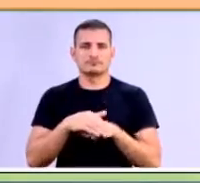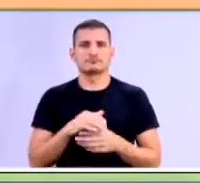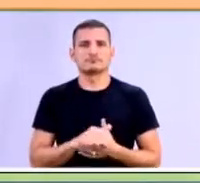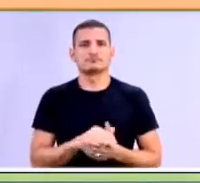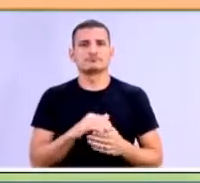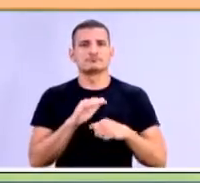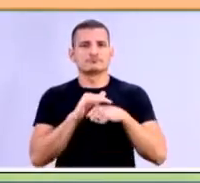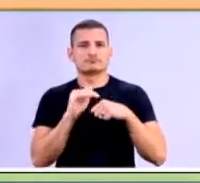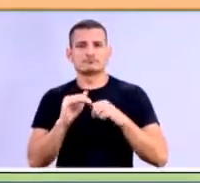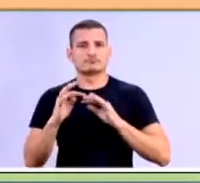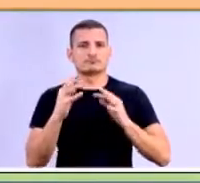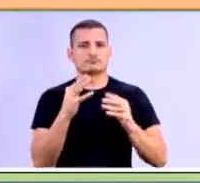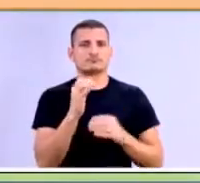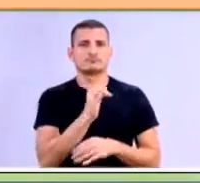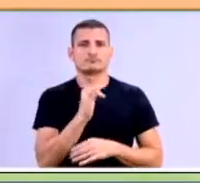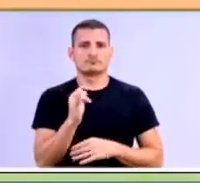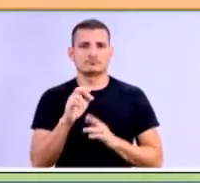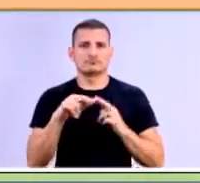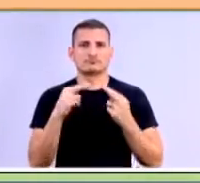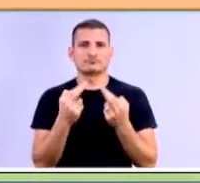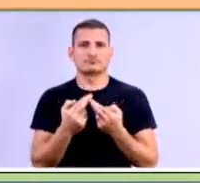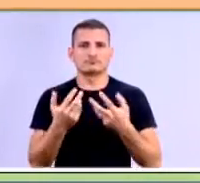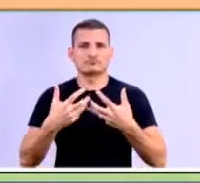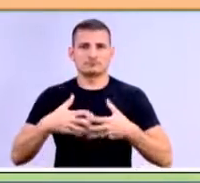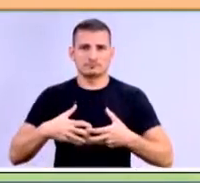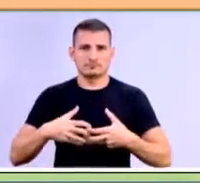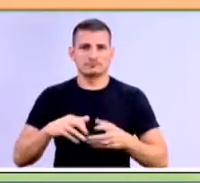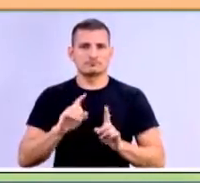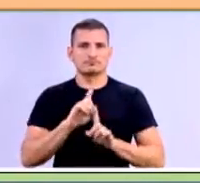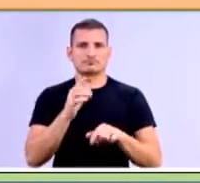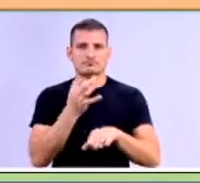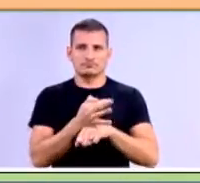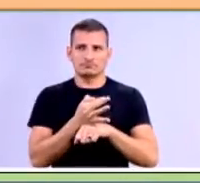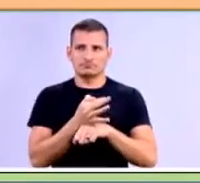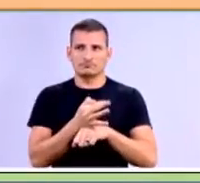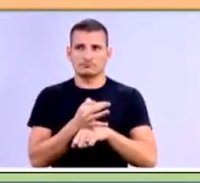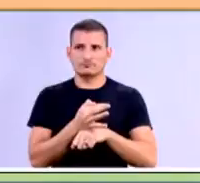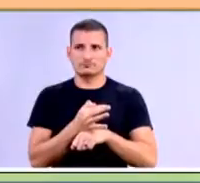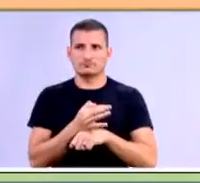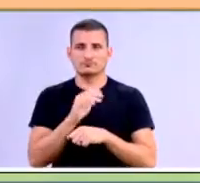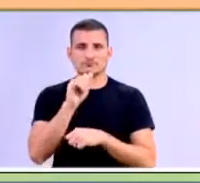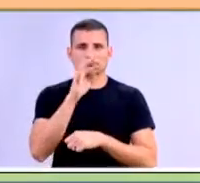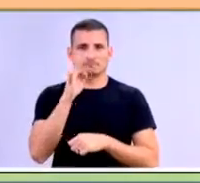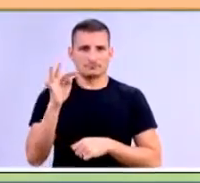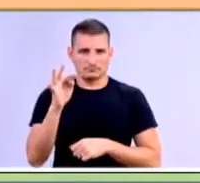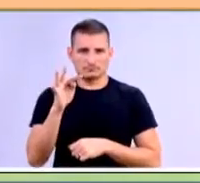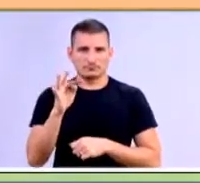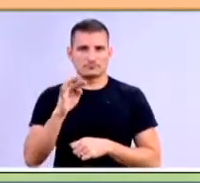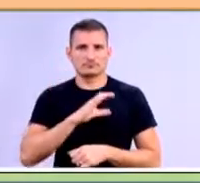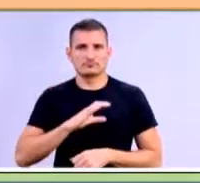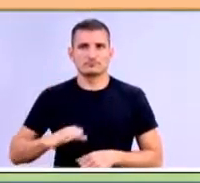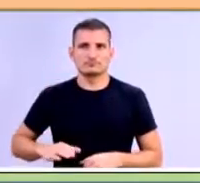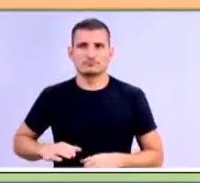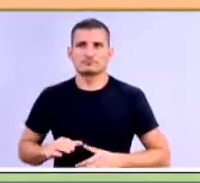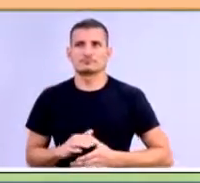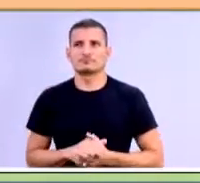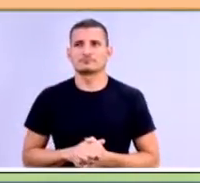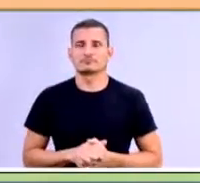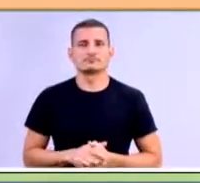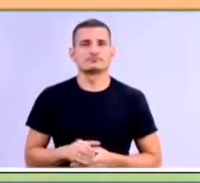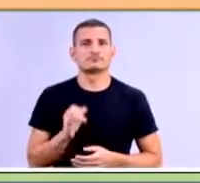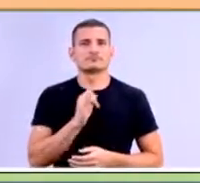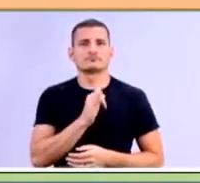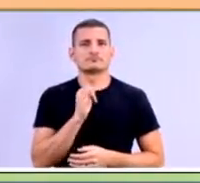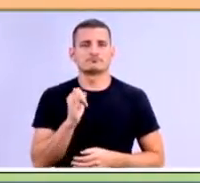os tutores para uma reunião no IFRO. Não faltem. ATT Coordenação. Aí os tutores vão